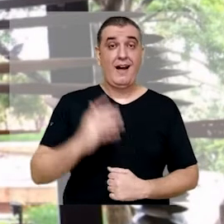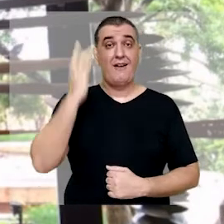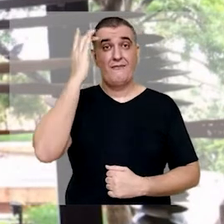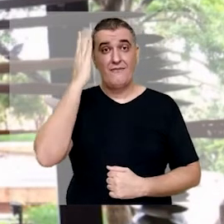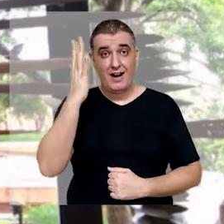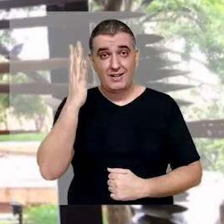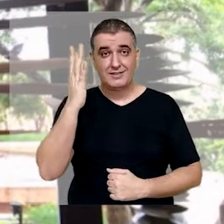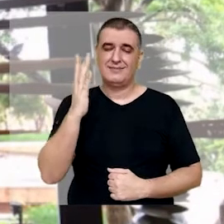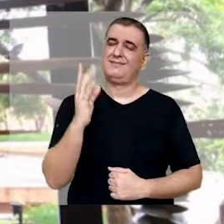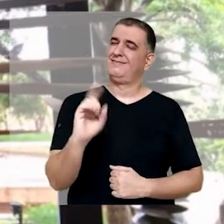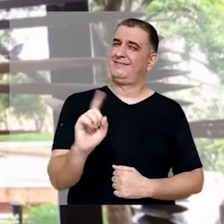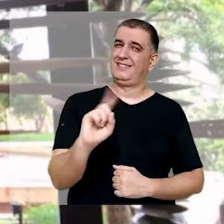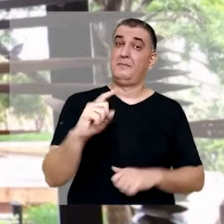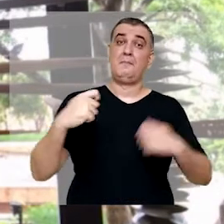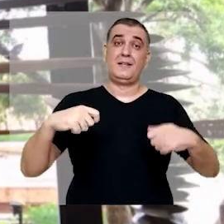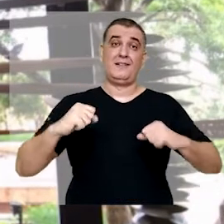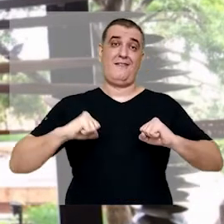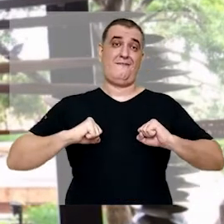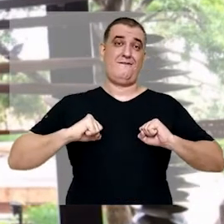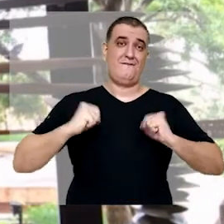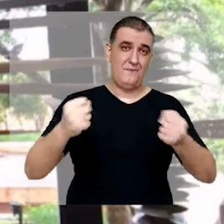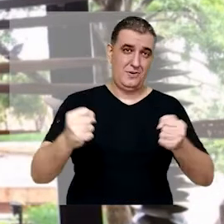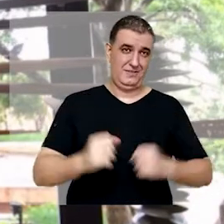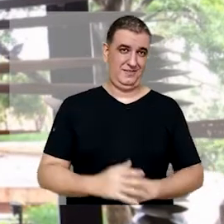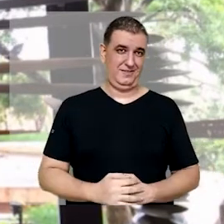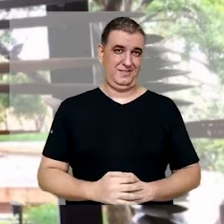não é fácil, mas o que é fácil, né?